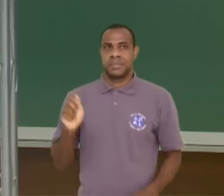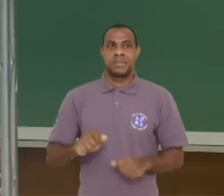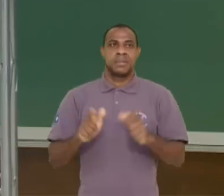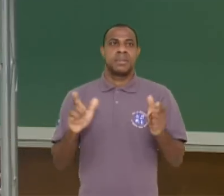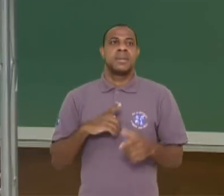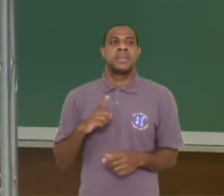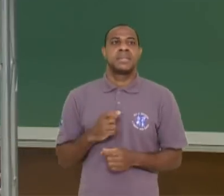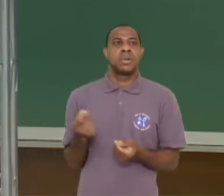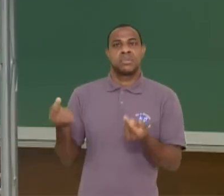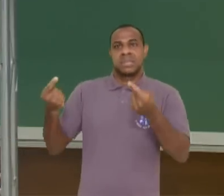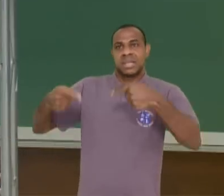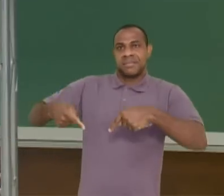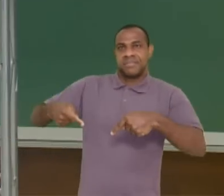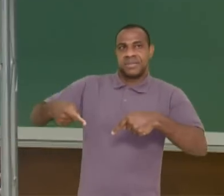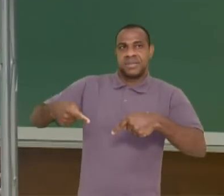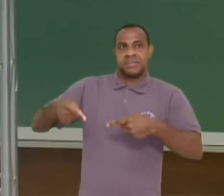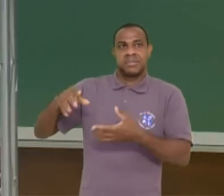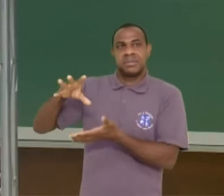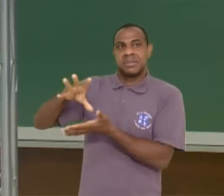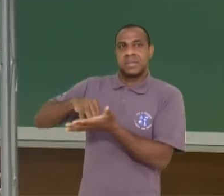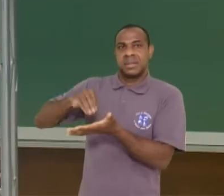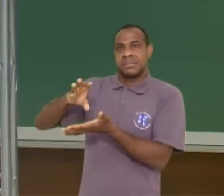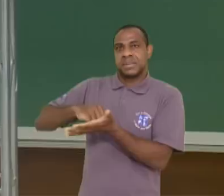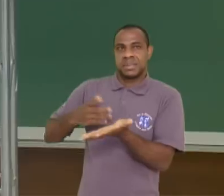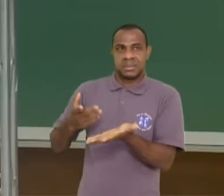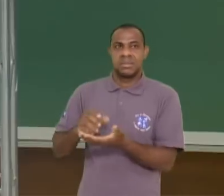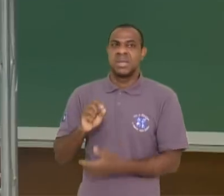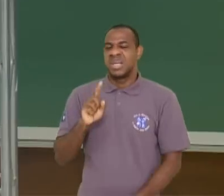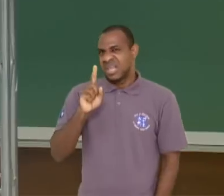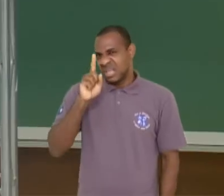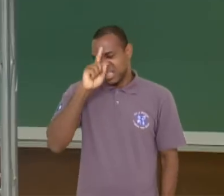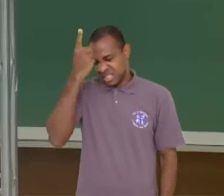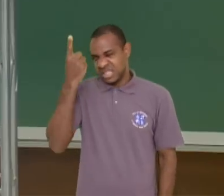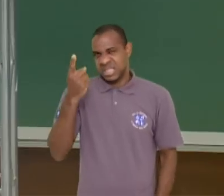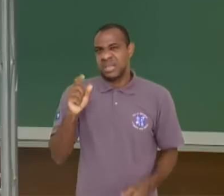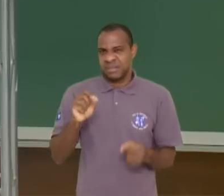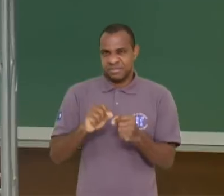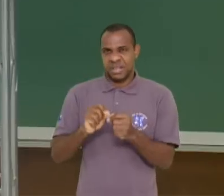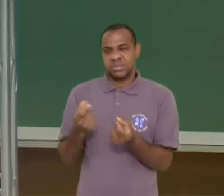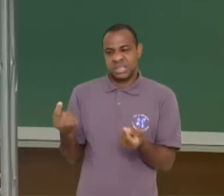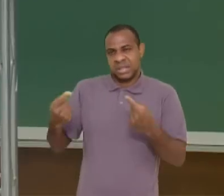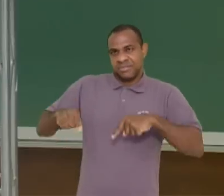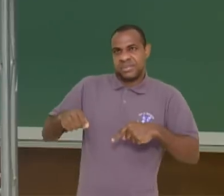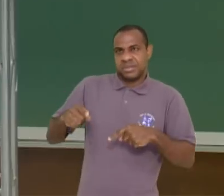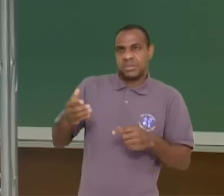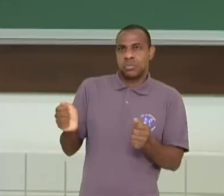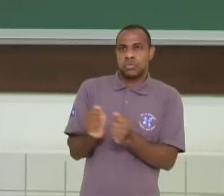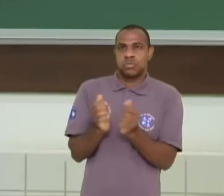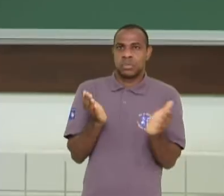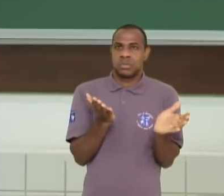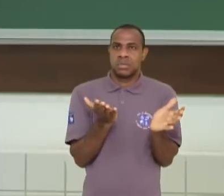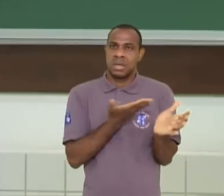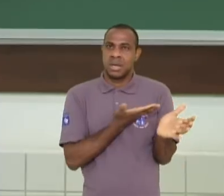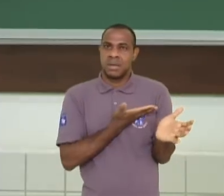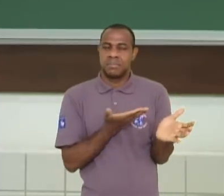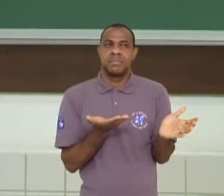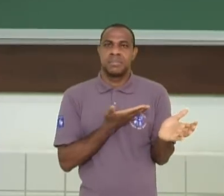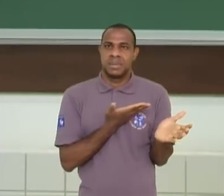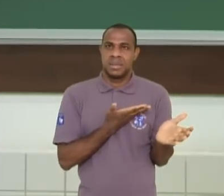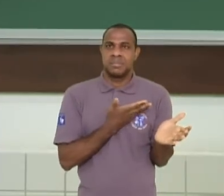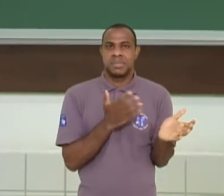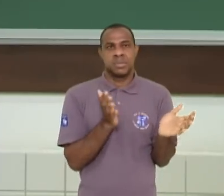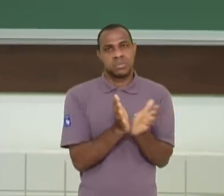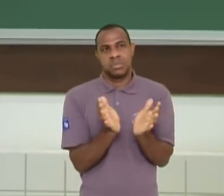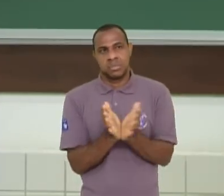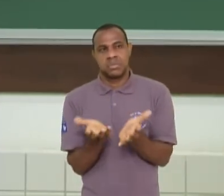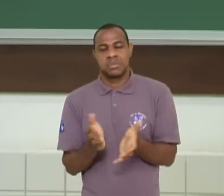desafio da imitação. Crie e desafie seus colegas, então é uma atividade que você pode estar realizando em casa, como nós não estamos no ambiente